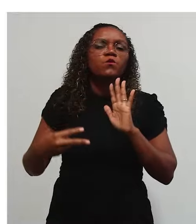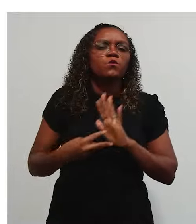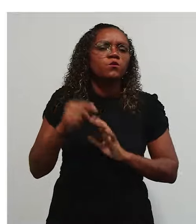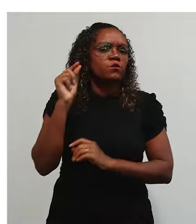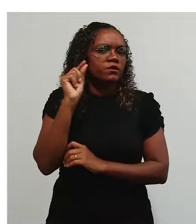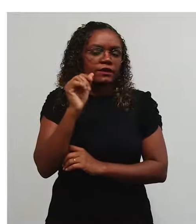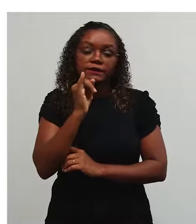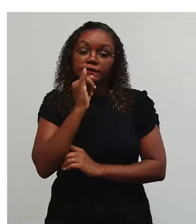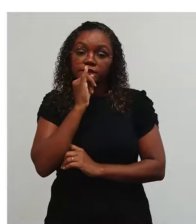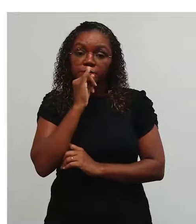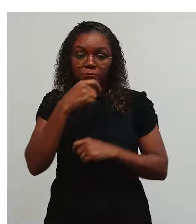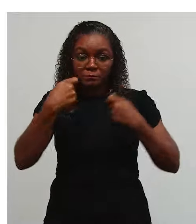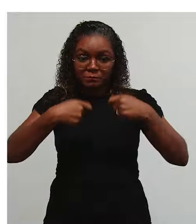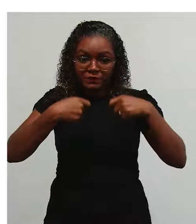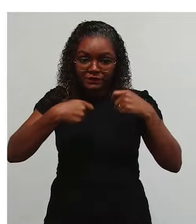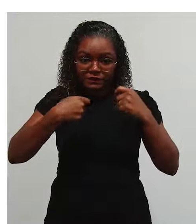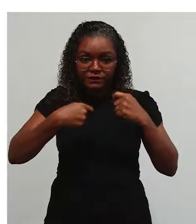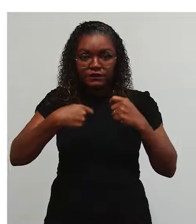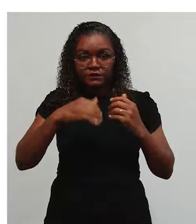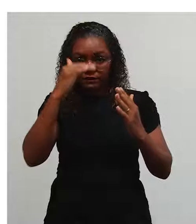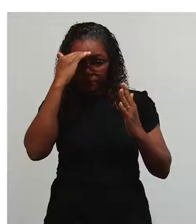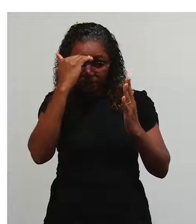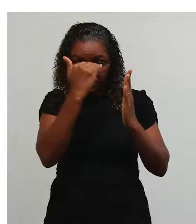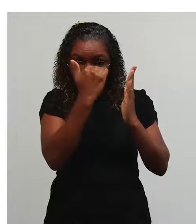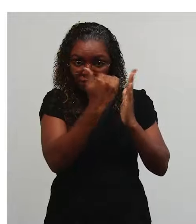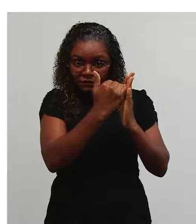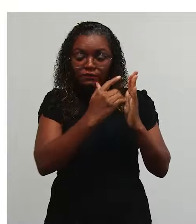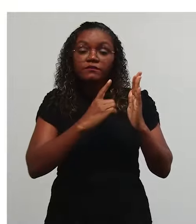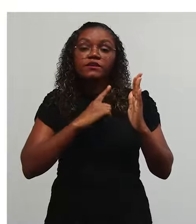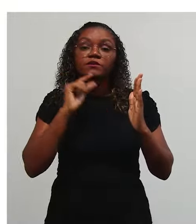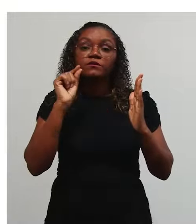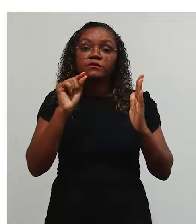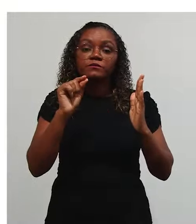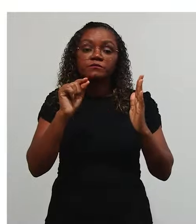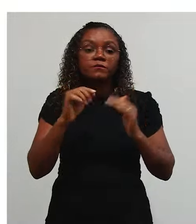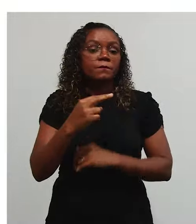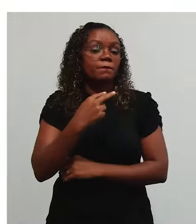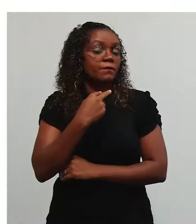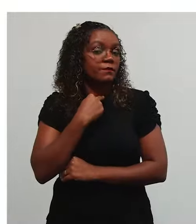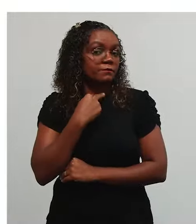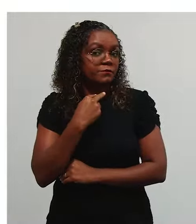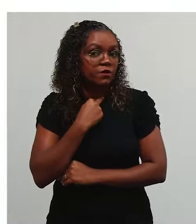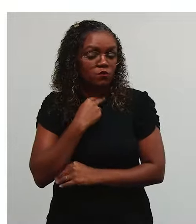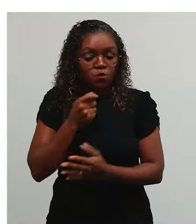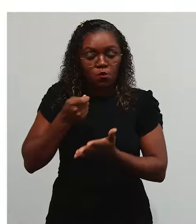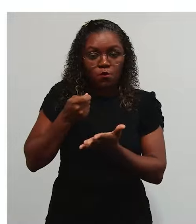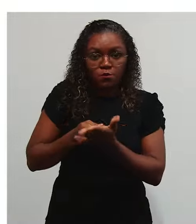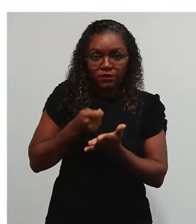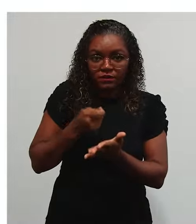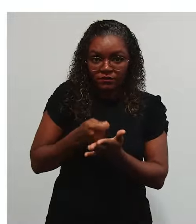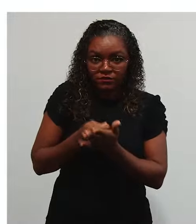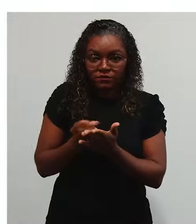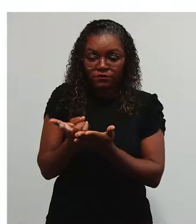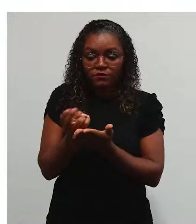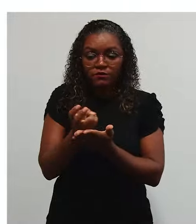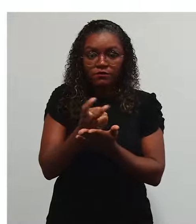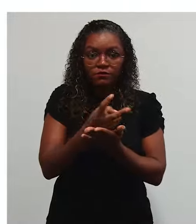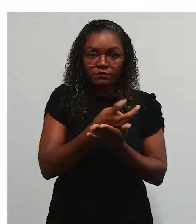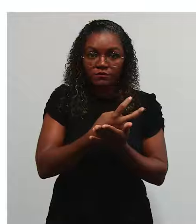além de ter que respeitar aquele interstício aqui também não se pode cobrar